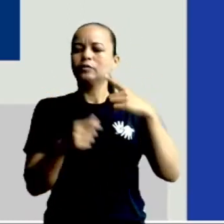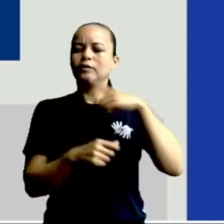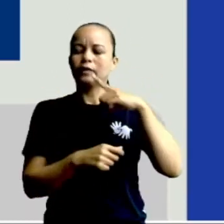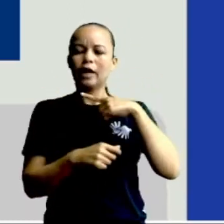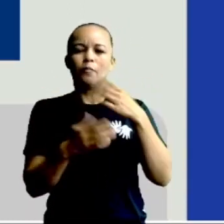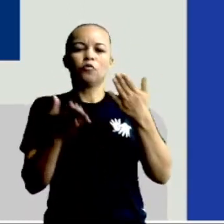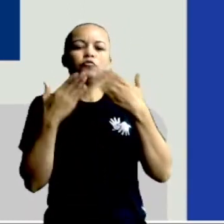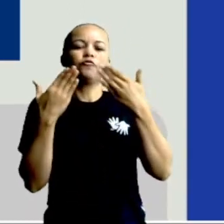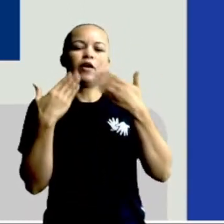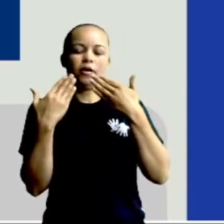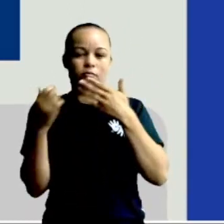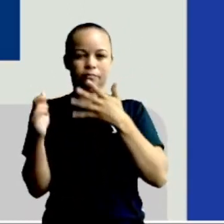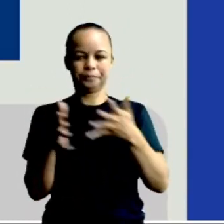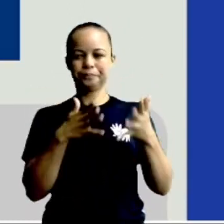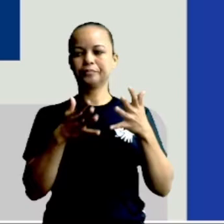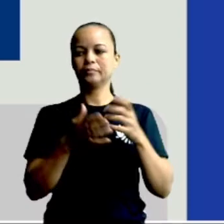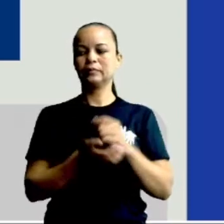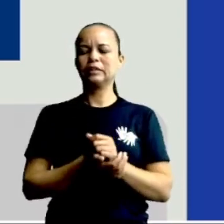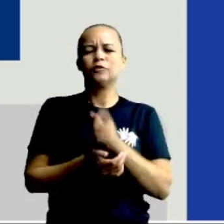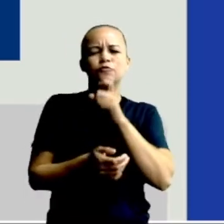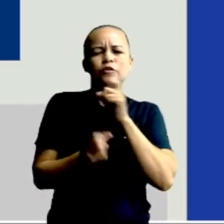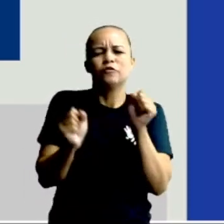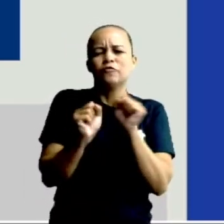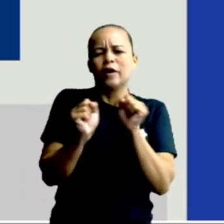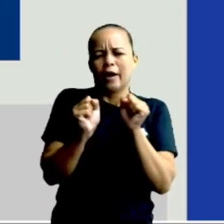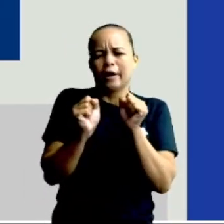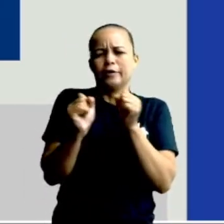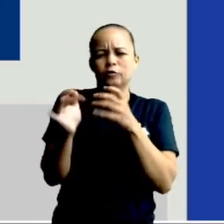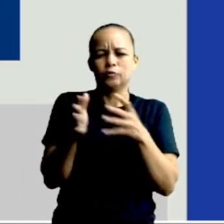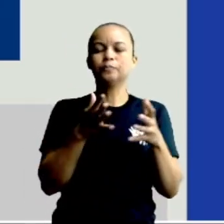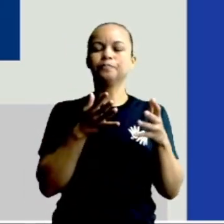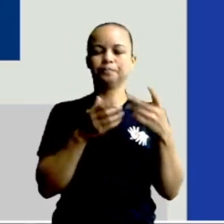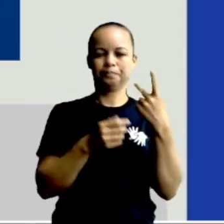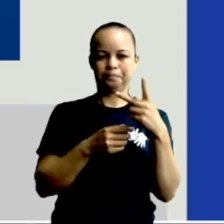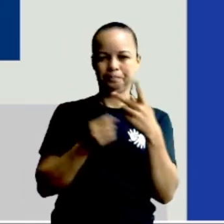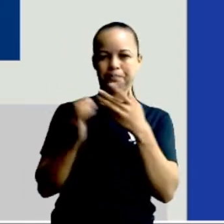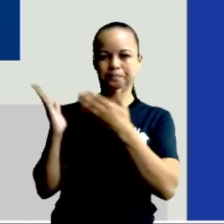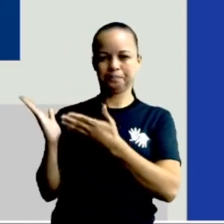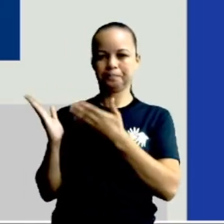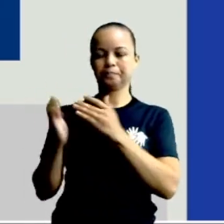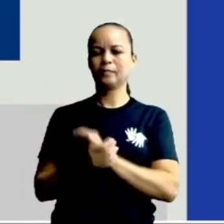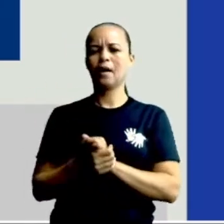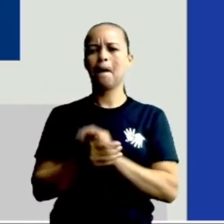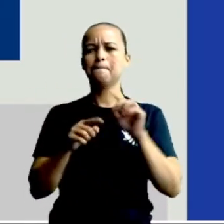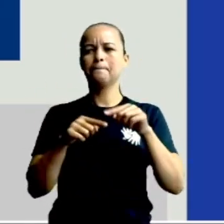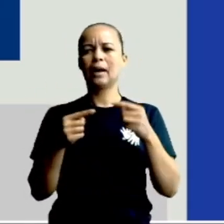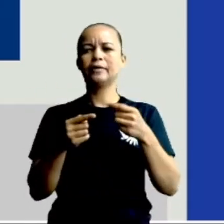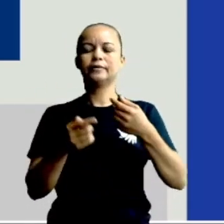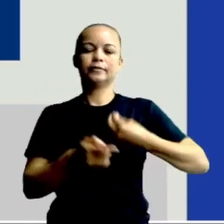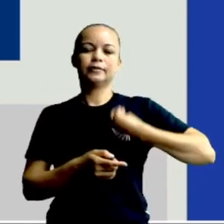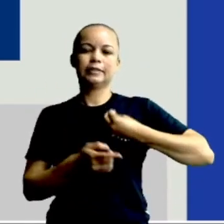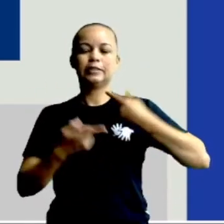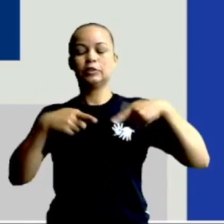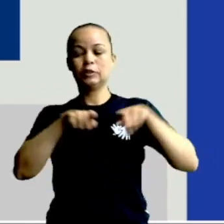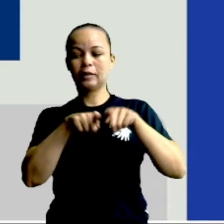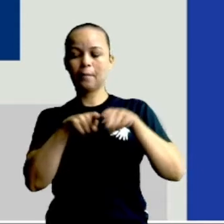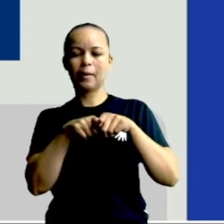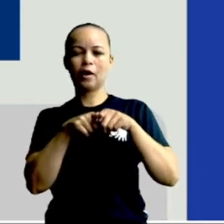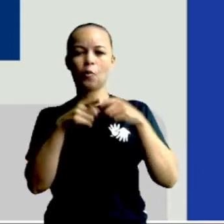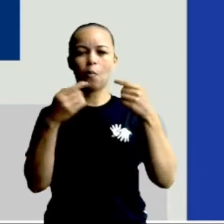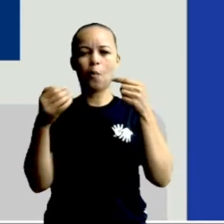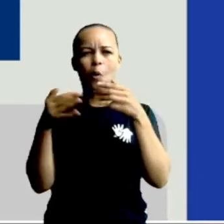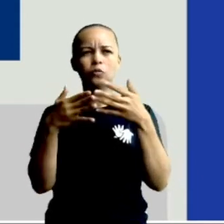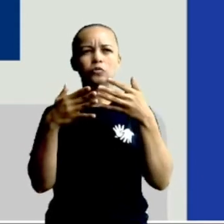solstício de verão e no inverno, o solstício de inverno. Mas existem também os pontos em que o